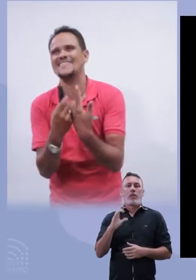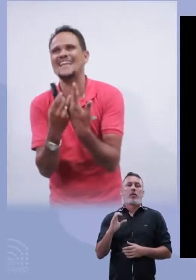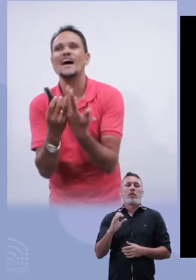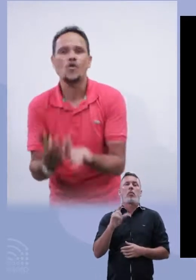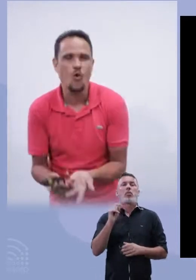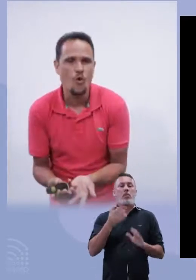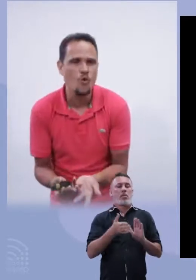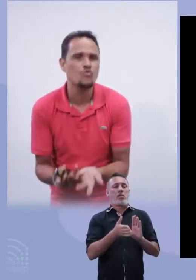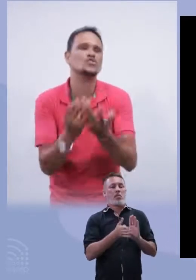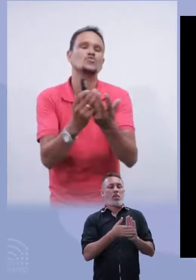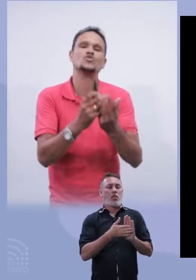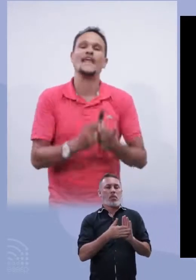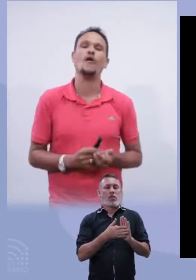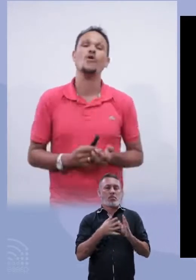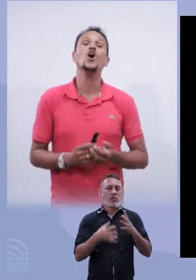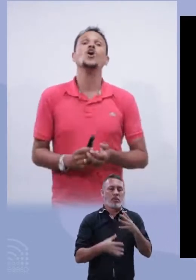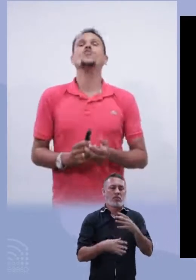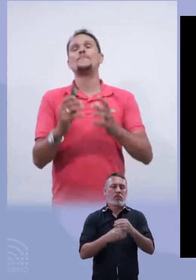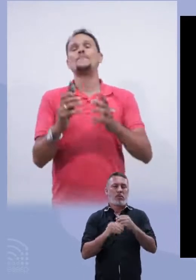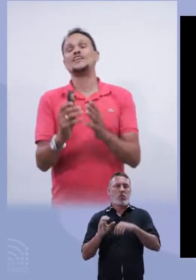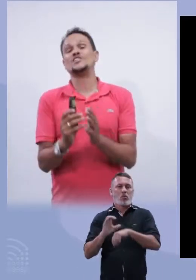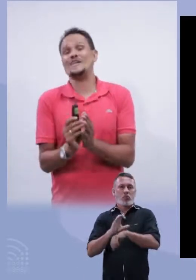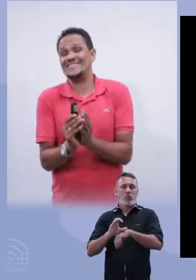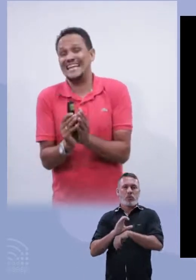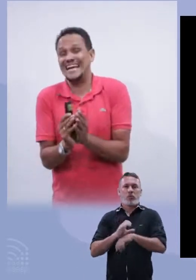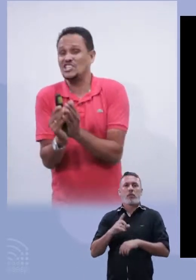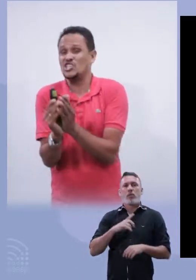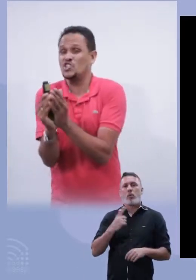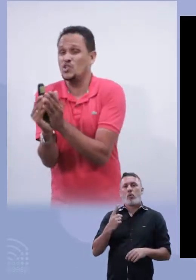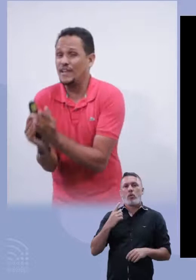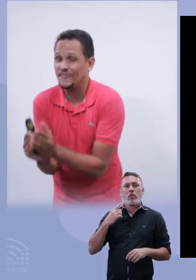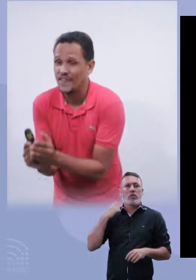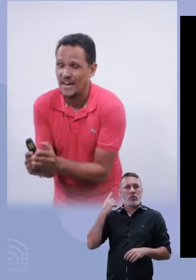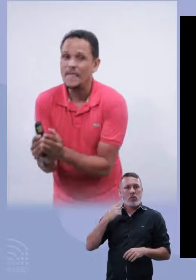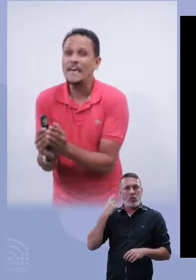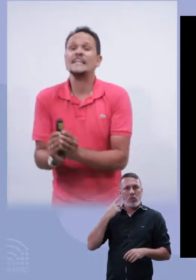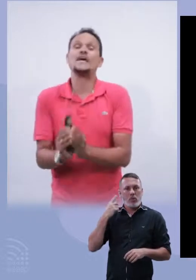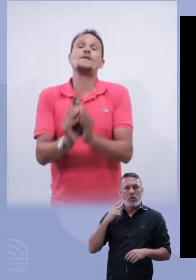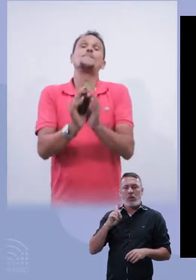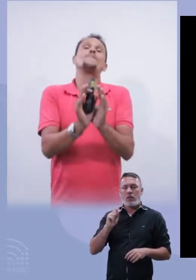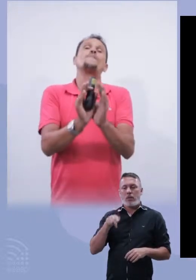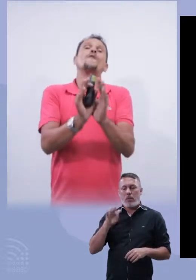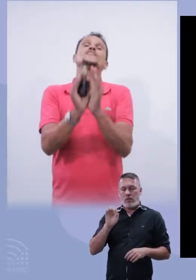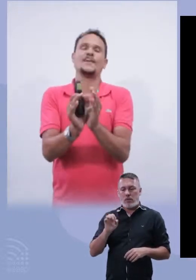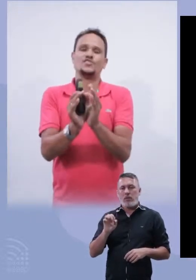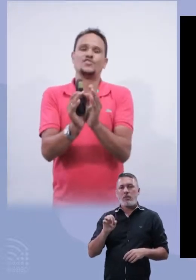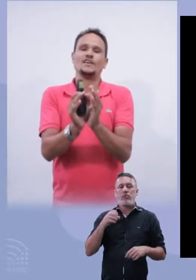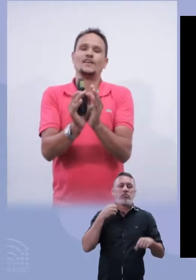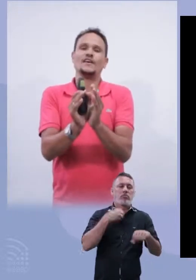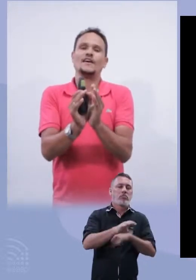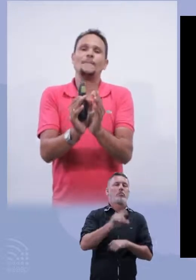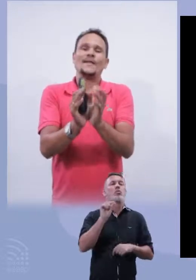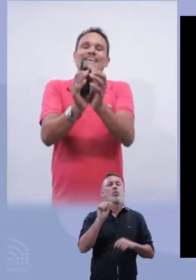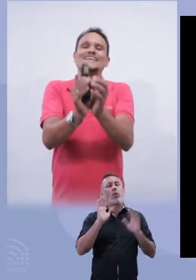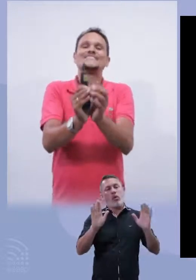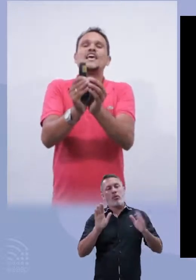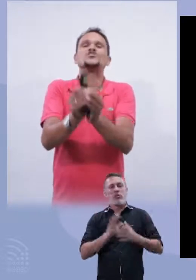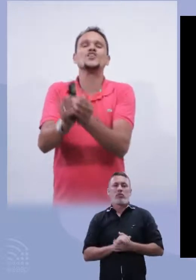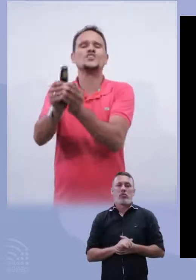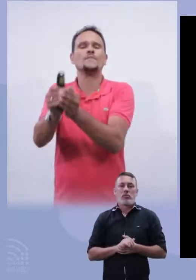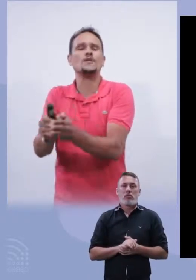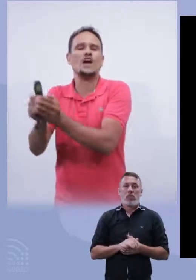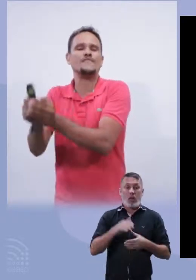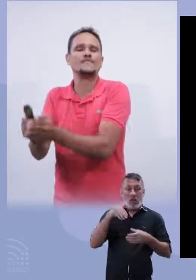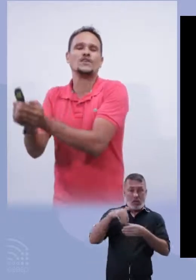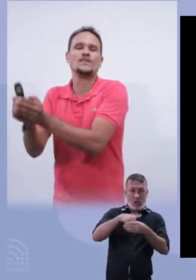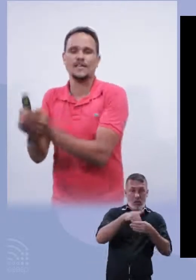de emenda constitucional. Um deputado chamado Dante de Oliveira tem uma proposta seguinte: para que as